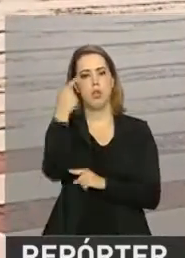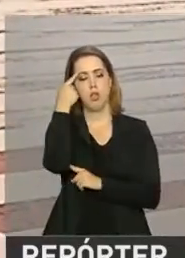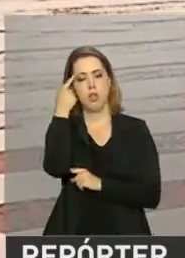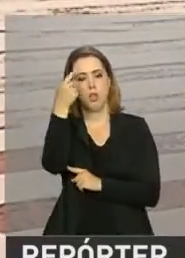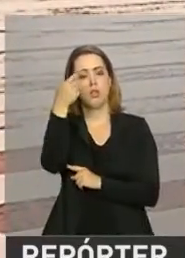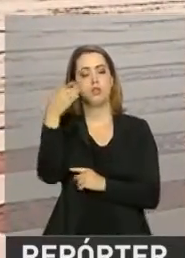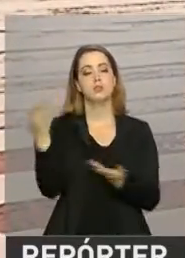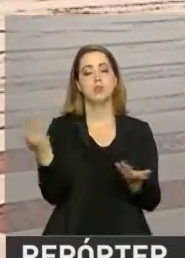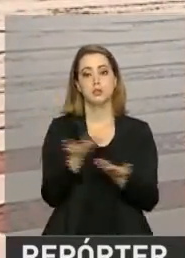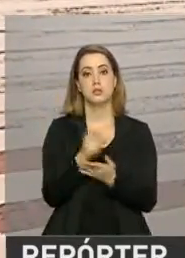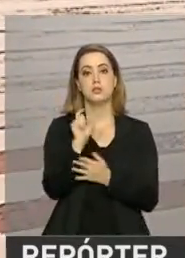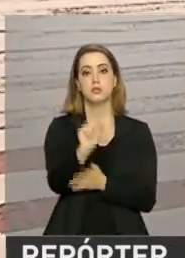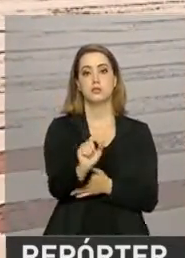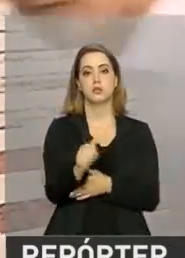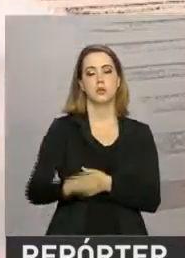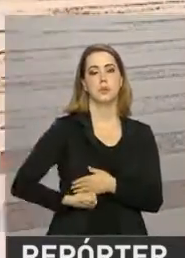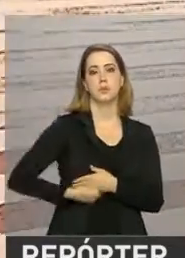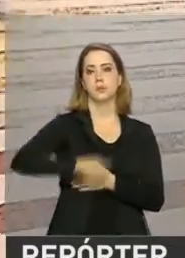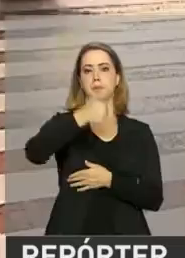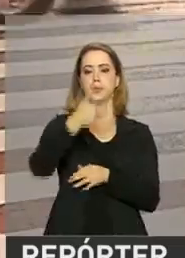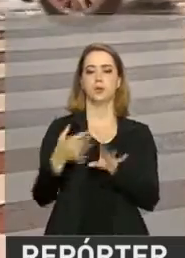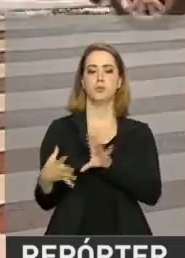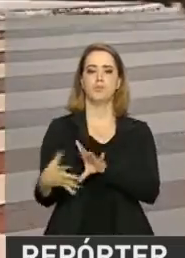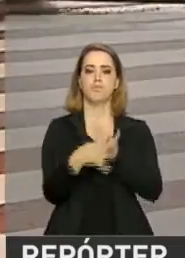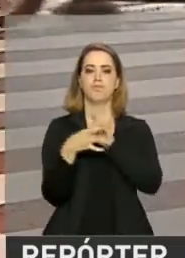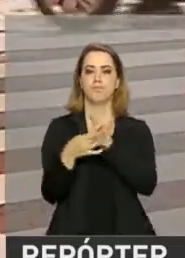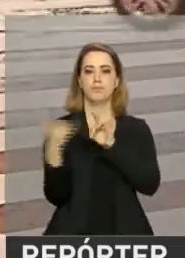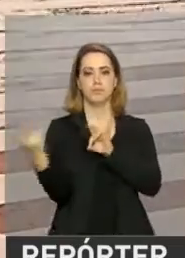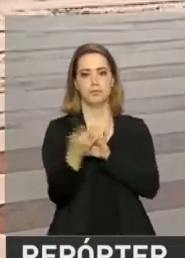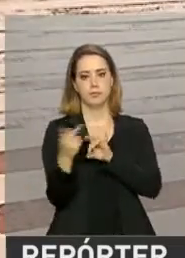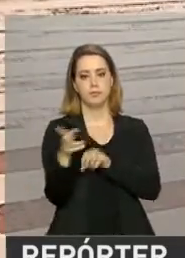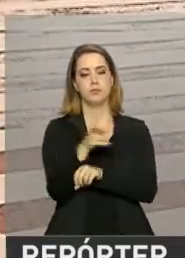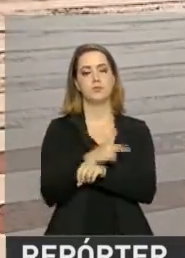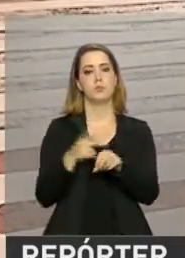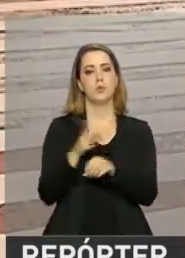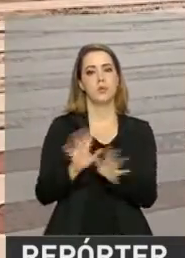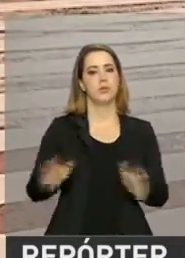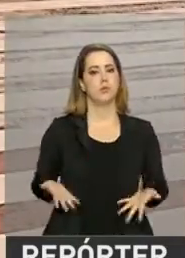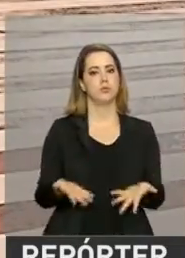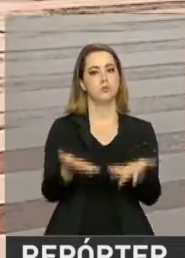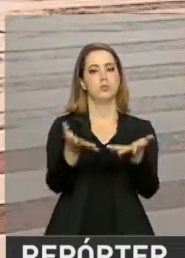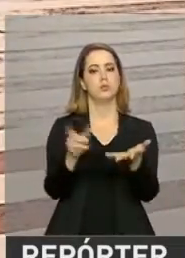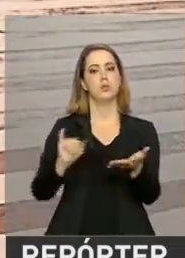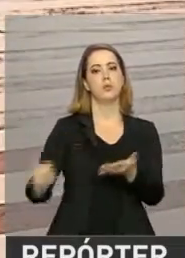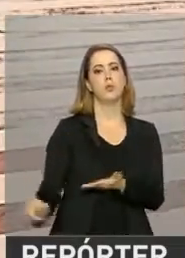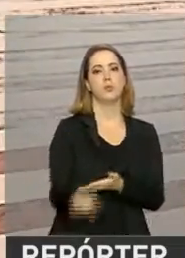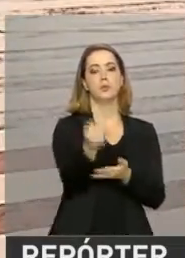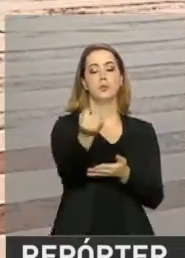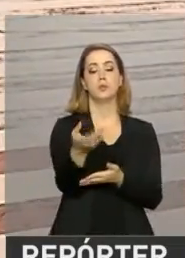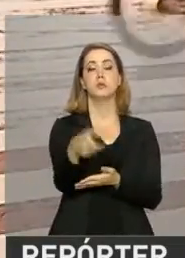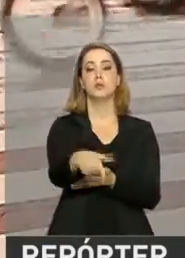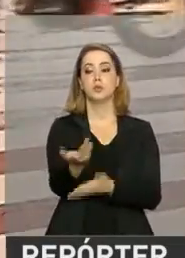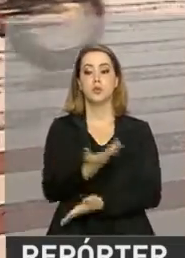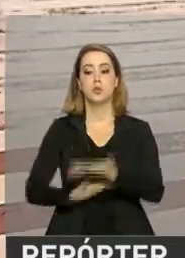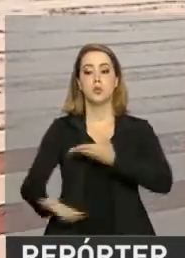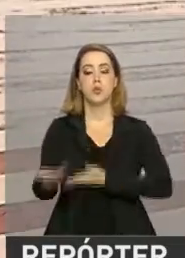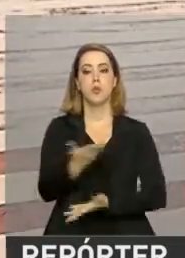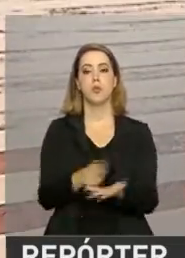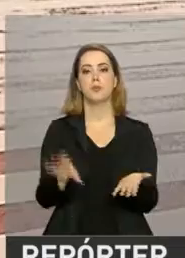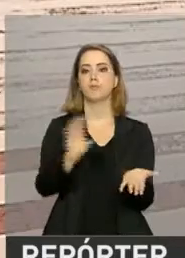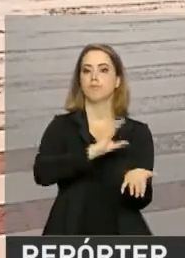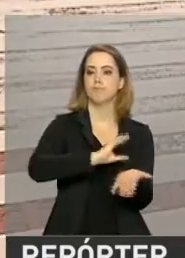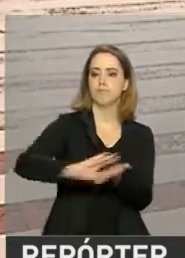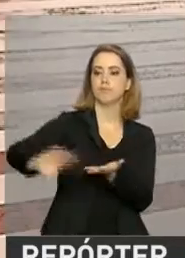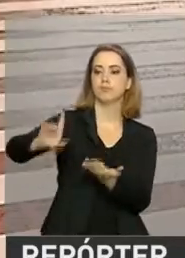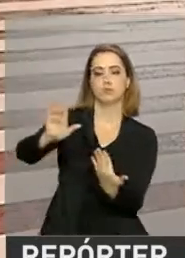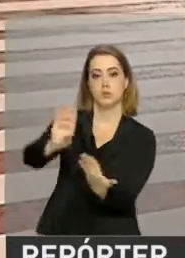aqui é além de reforçar os laços entre os dois países promover oportunidades para o aumento do comércio e dos investimentos